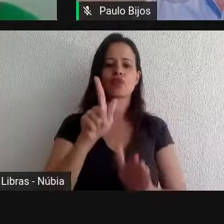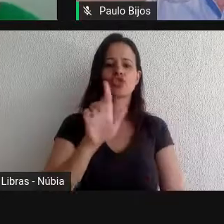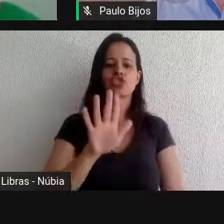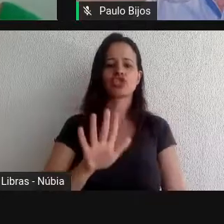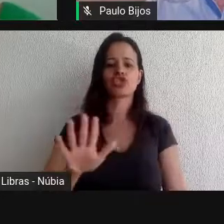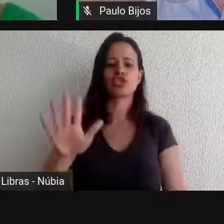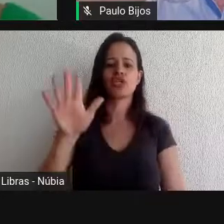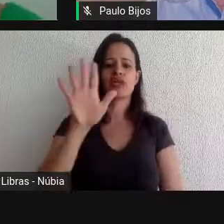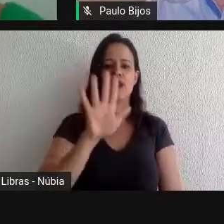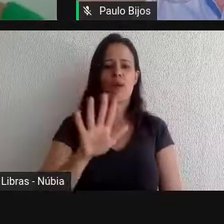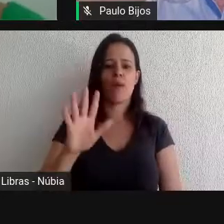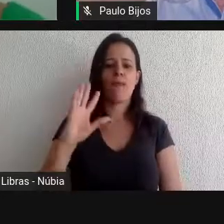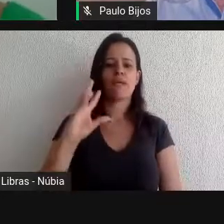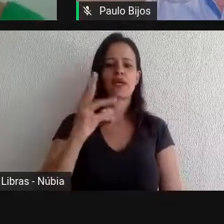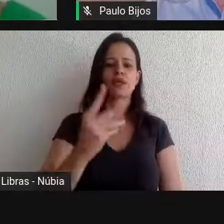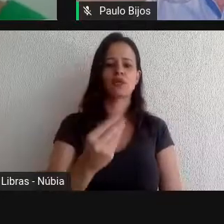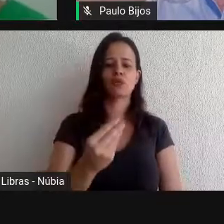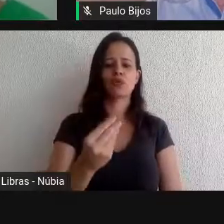todos.